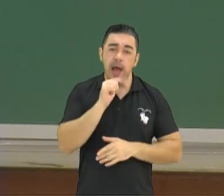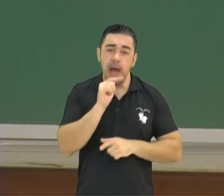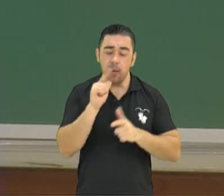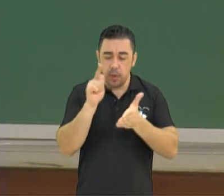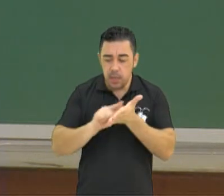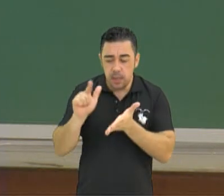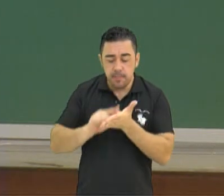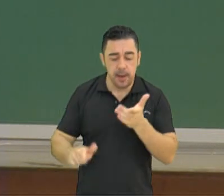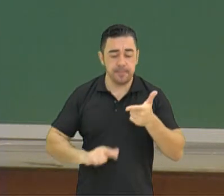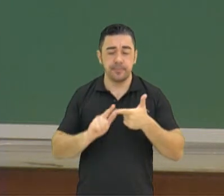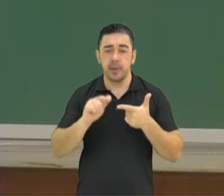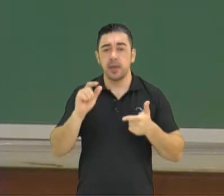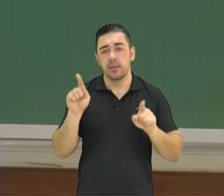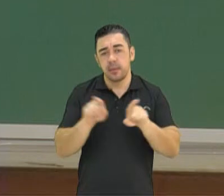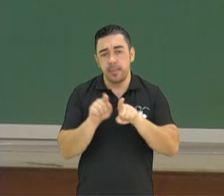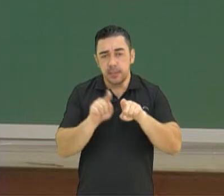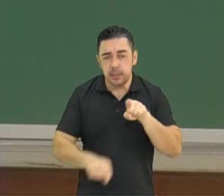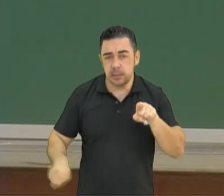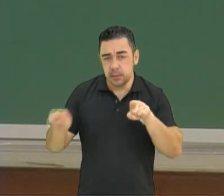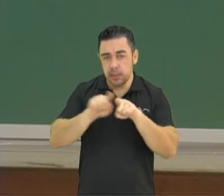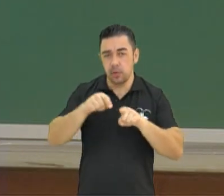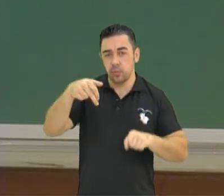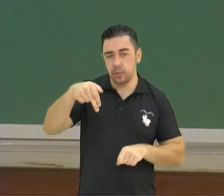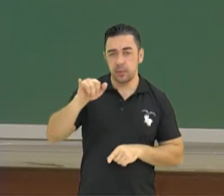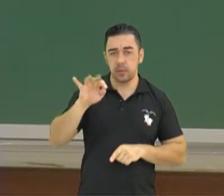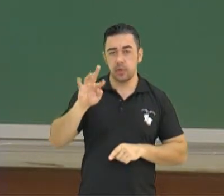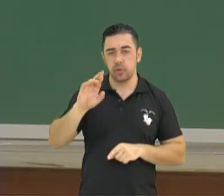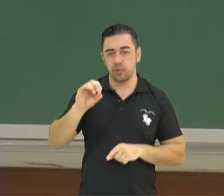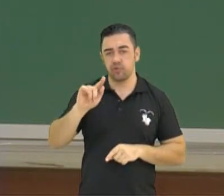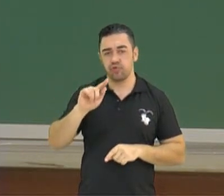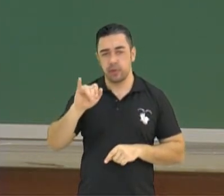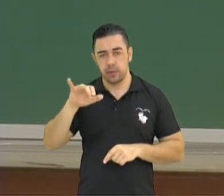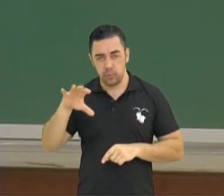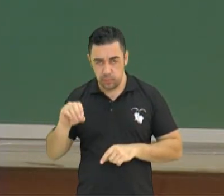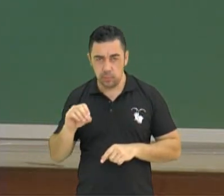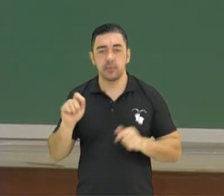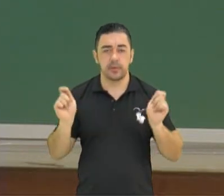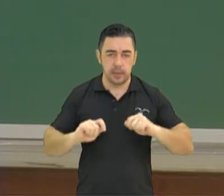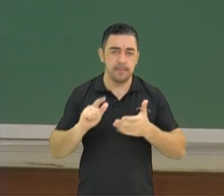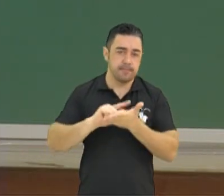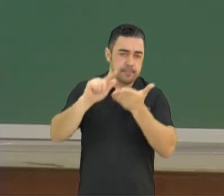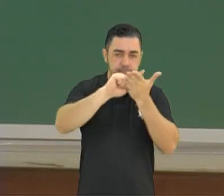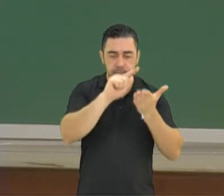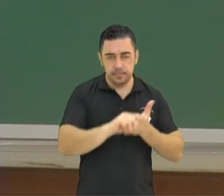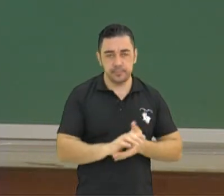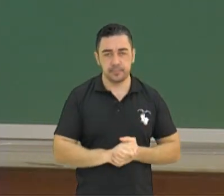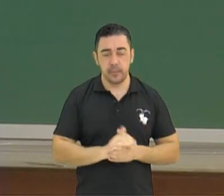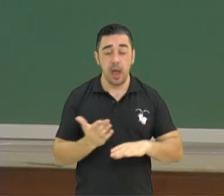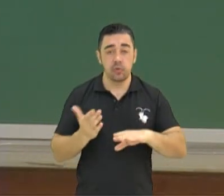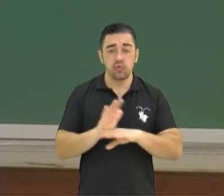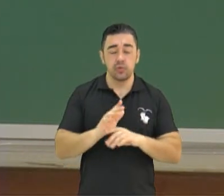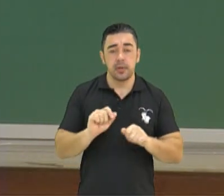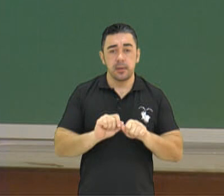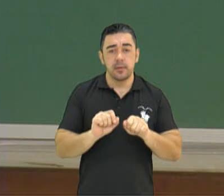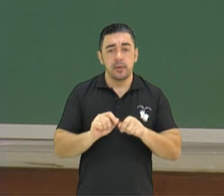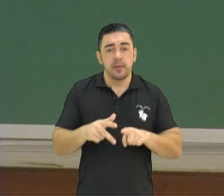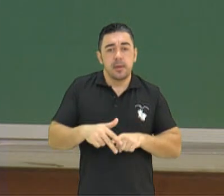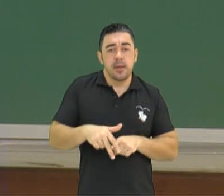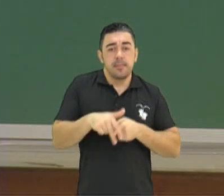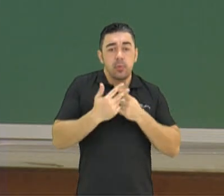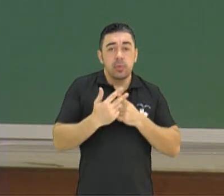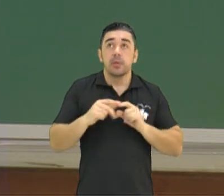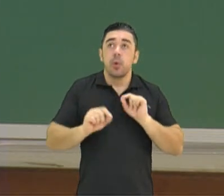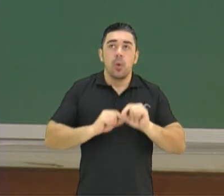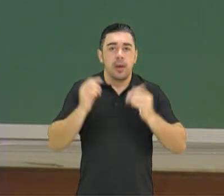no ciclo do nitrogênio, né? Então, fazer essa ciclagem dessas substâncias no meio ambiente. Ajudam na manutenção do clima, né?